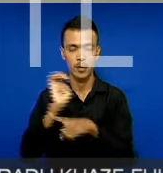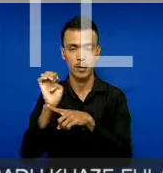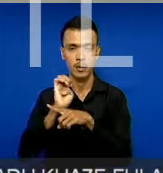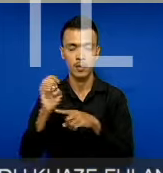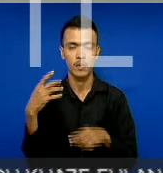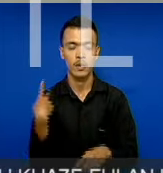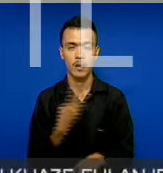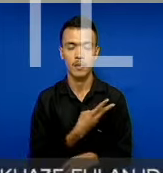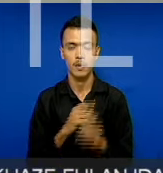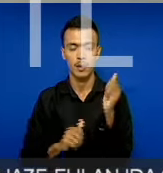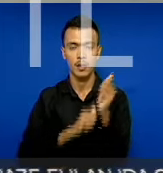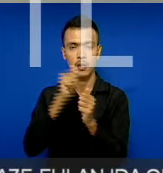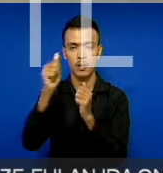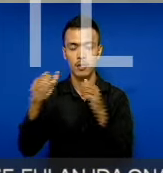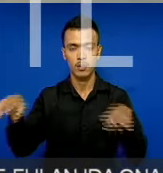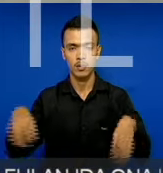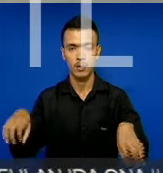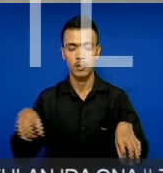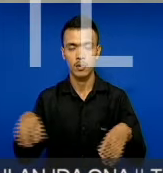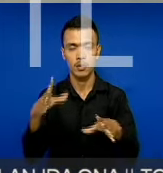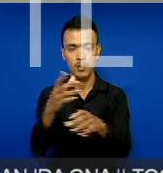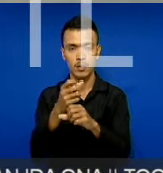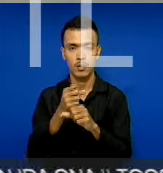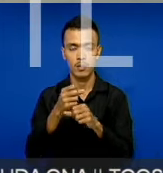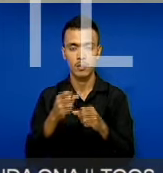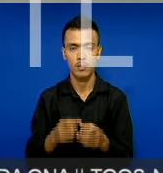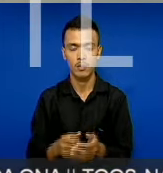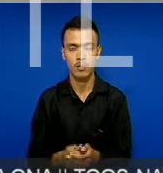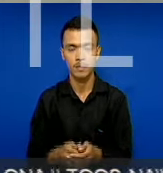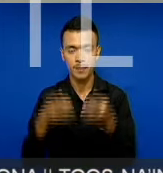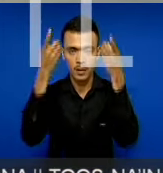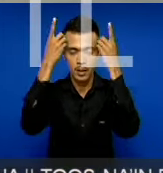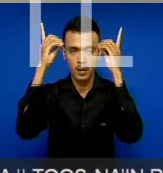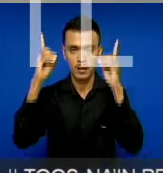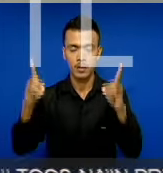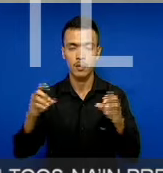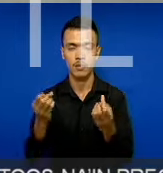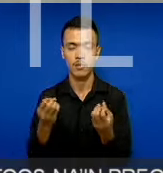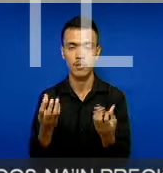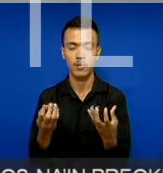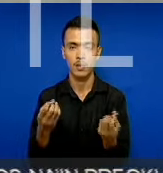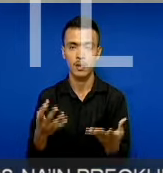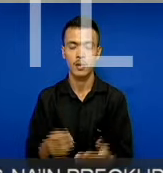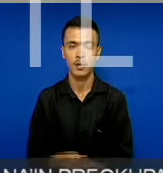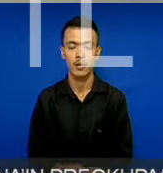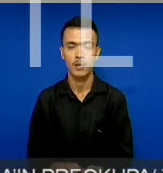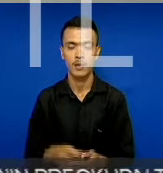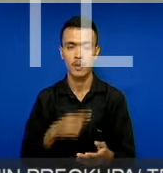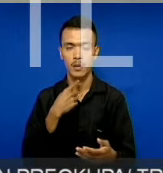am serviço não temos sim orientação lubukida mas na presidente ne bem a minha ponta